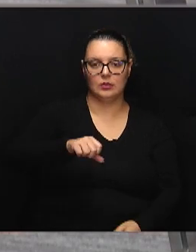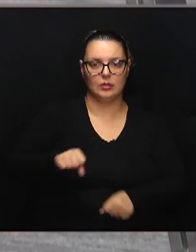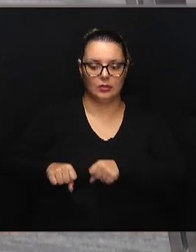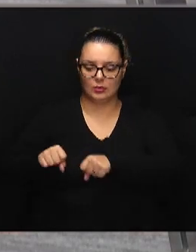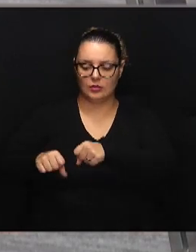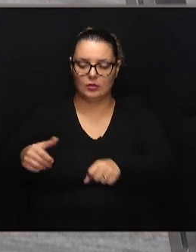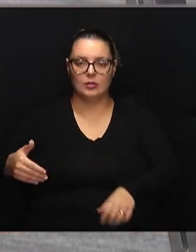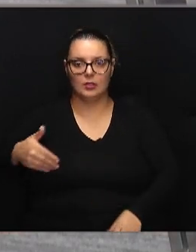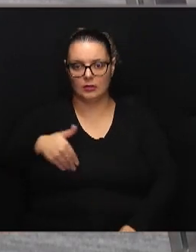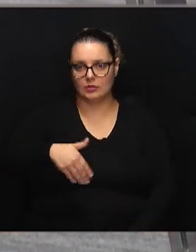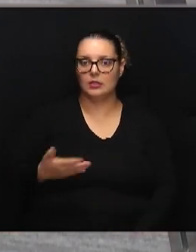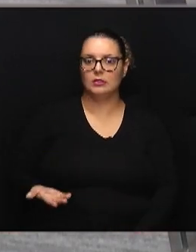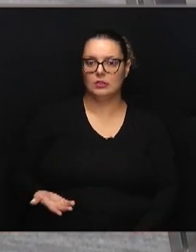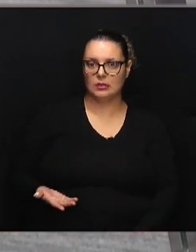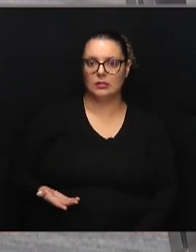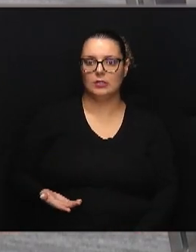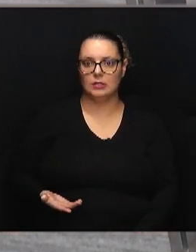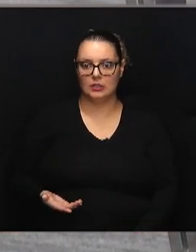dentro, é muito